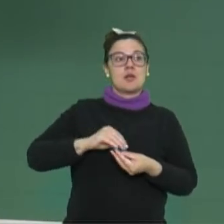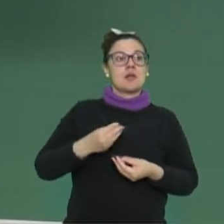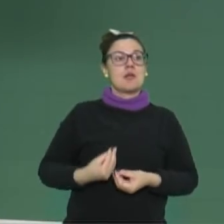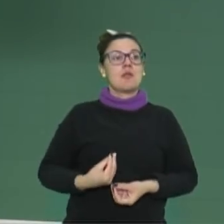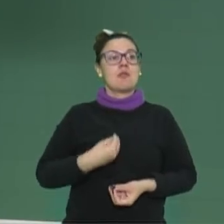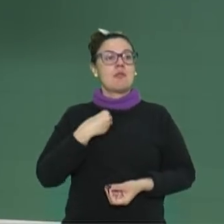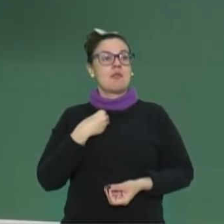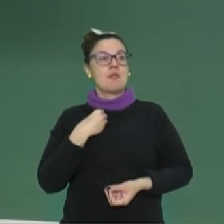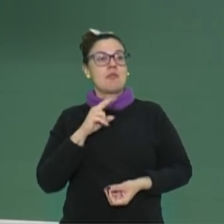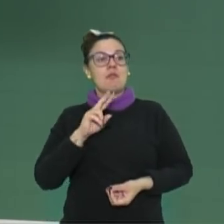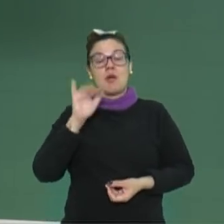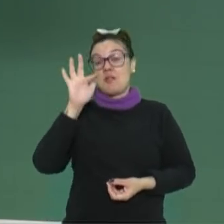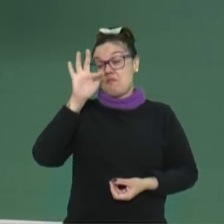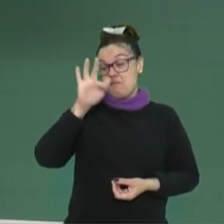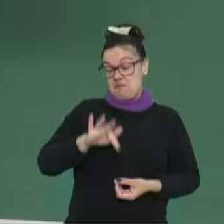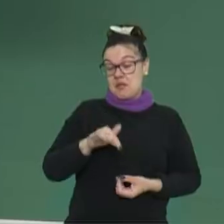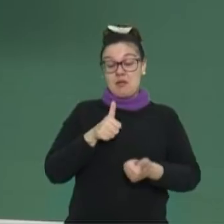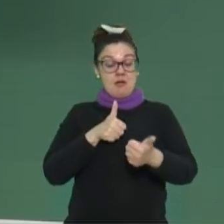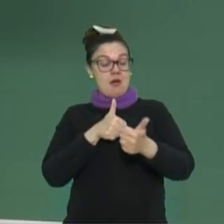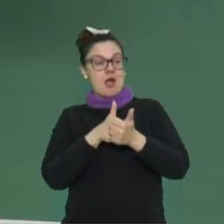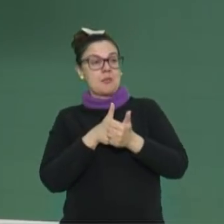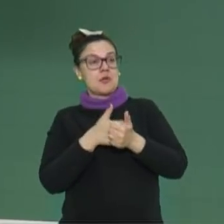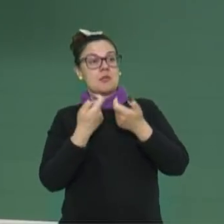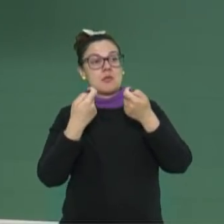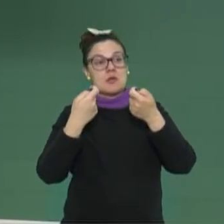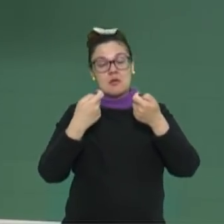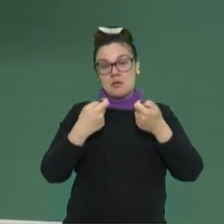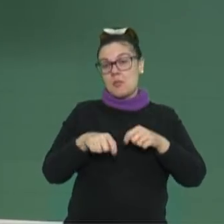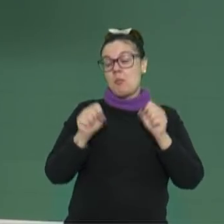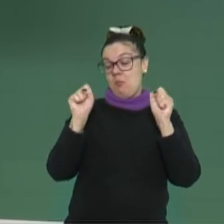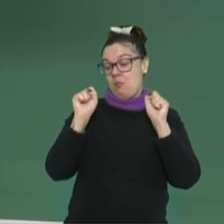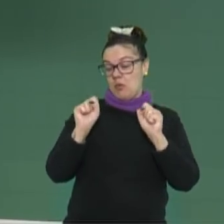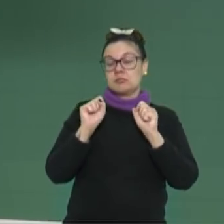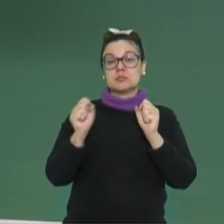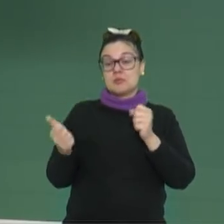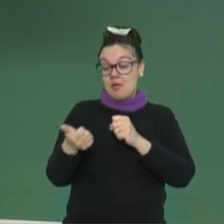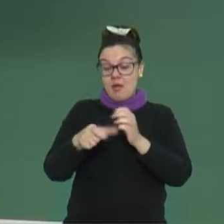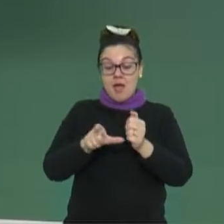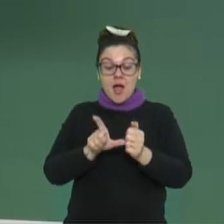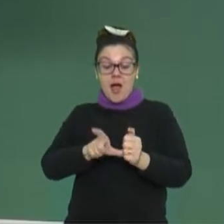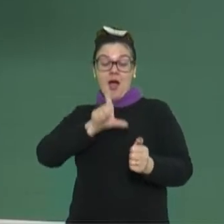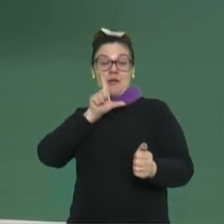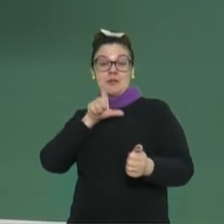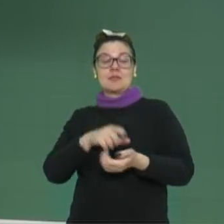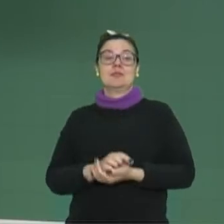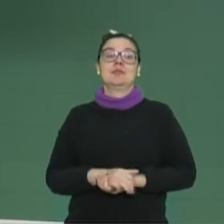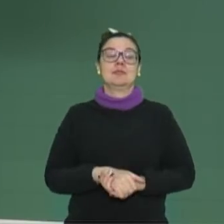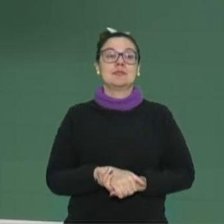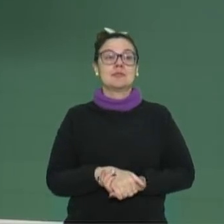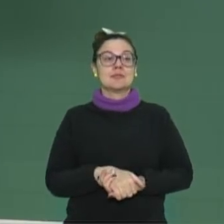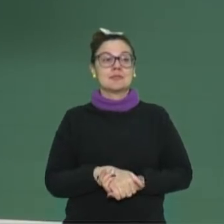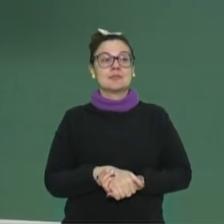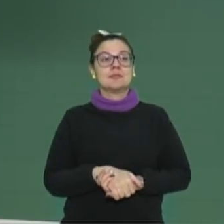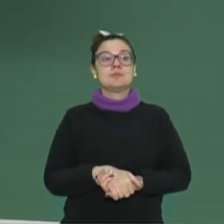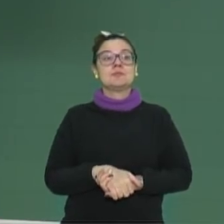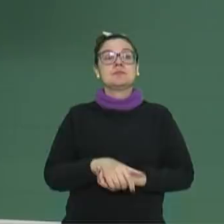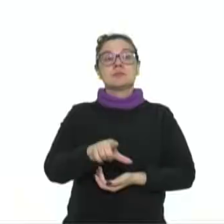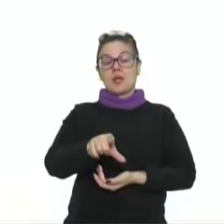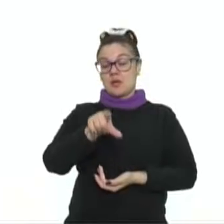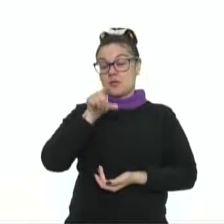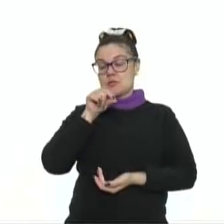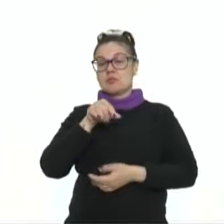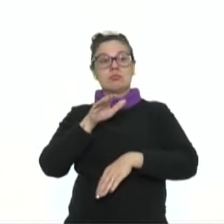vida dele vai ter um fim breve e que ele poderia antecipar. É uma das propostas do Peter Singer. A decisão, então,